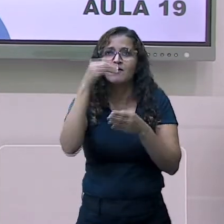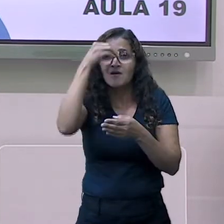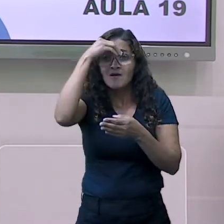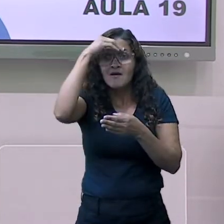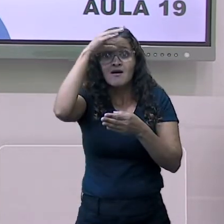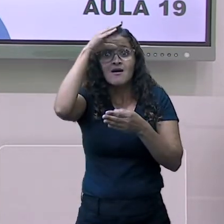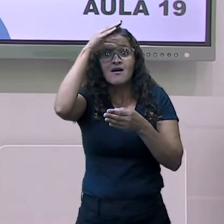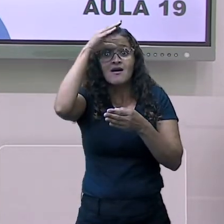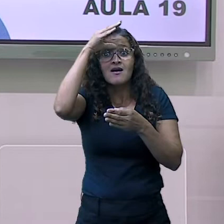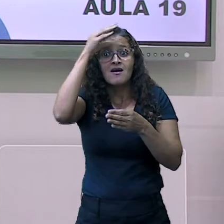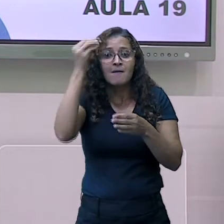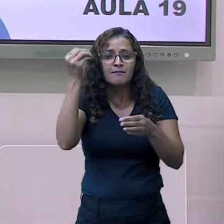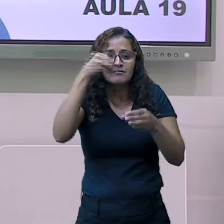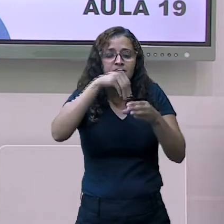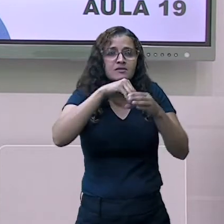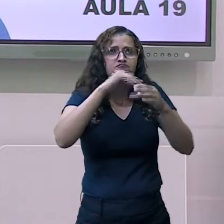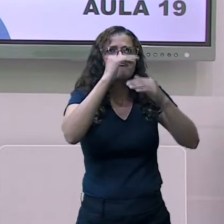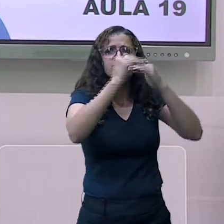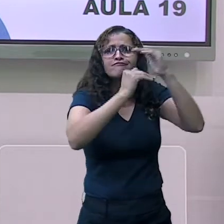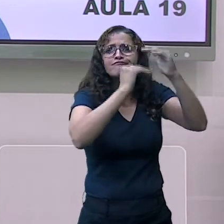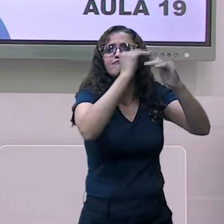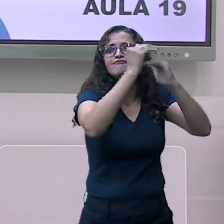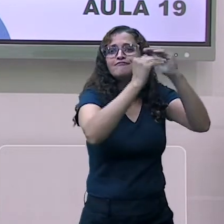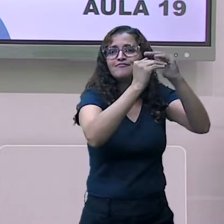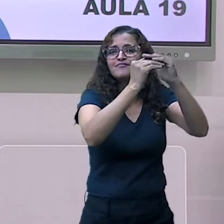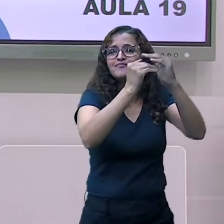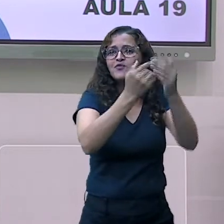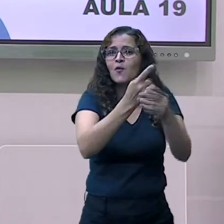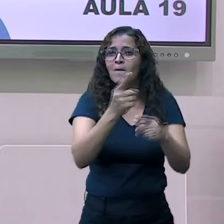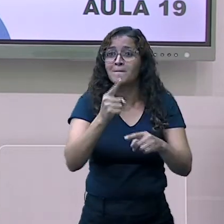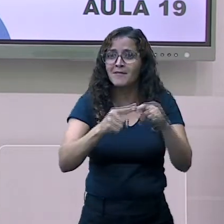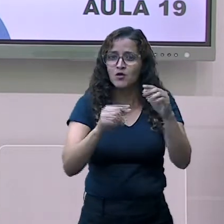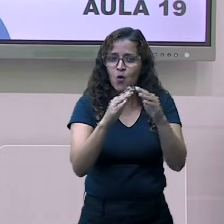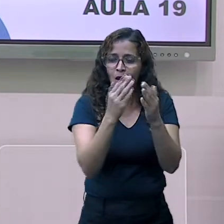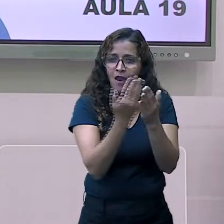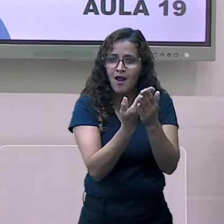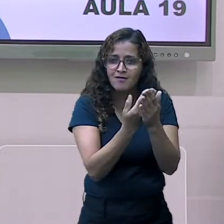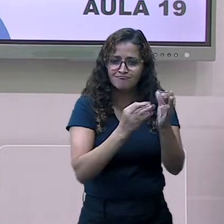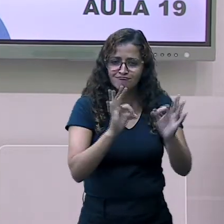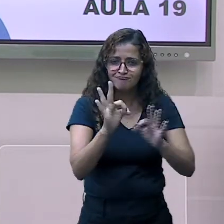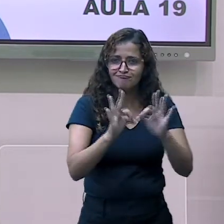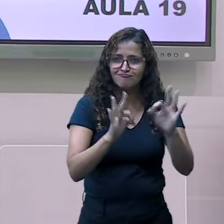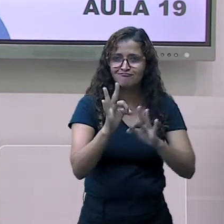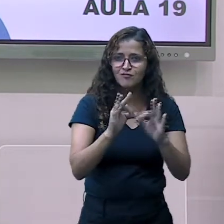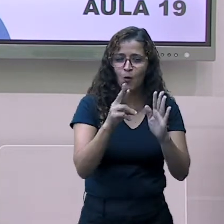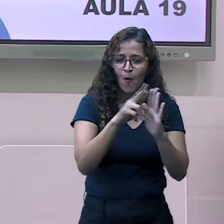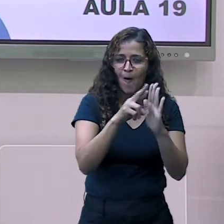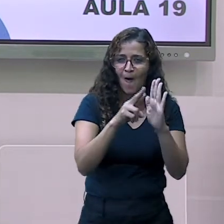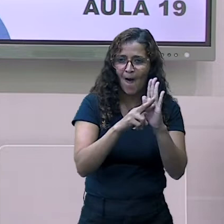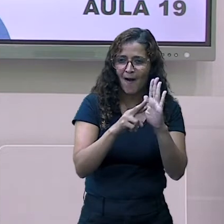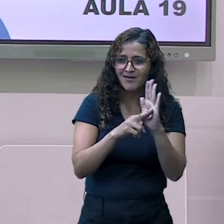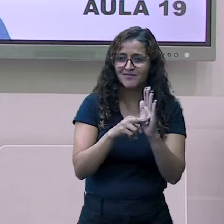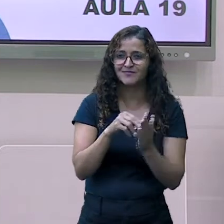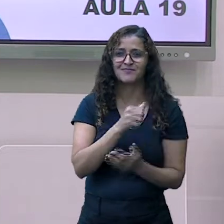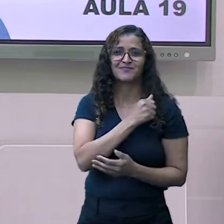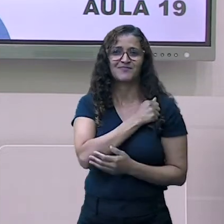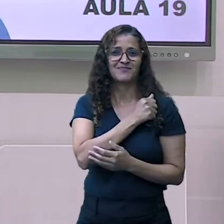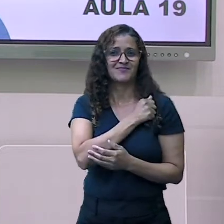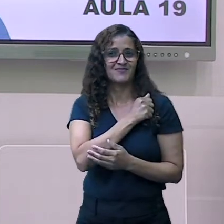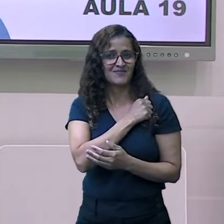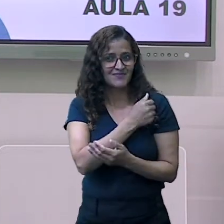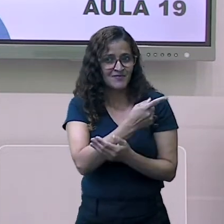já tem. Material organizado, rotina de estudante é aquela que nós temos o quê?